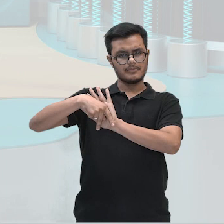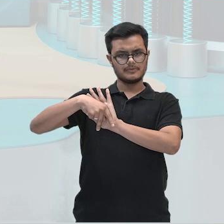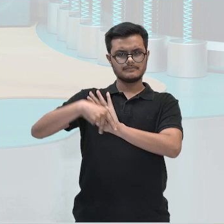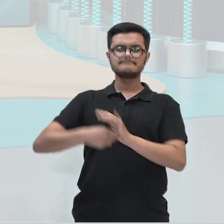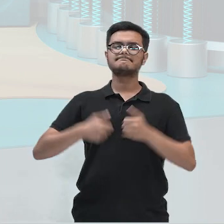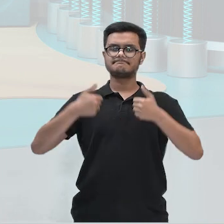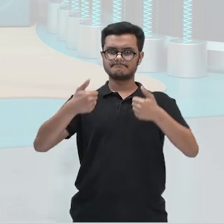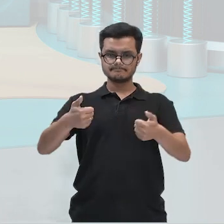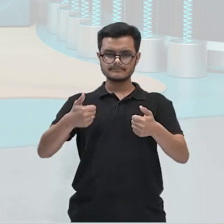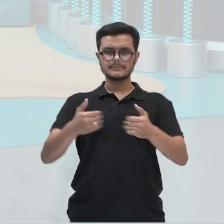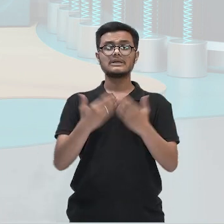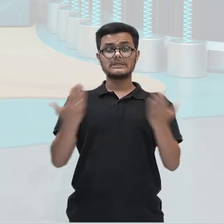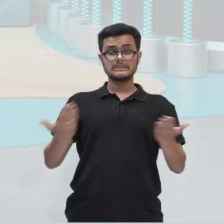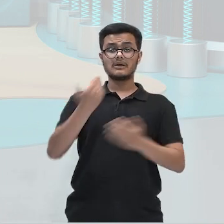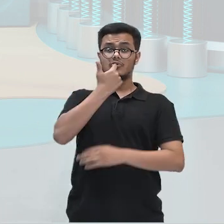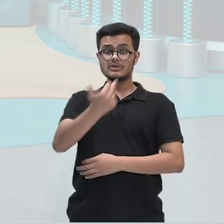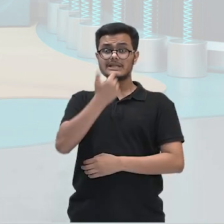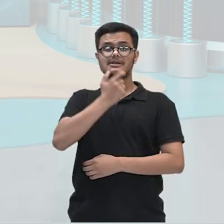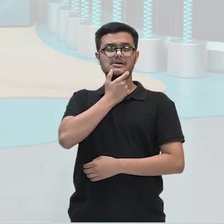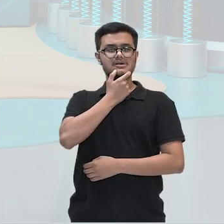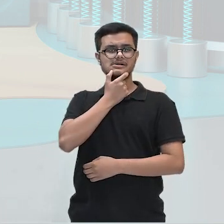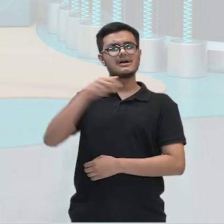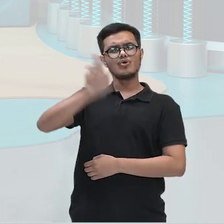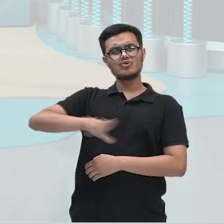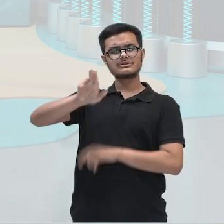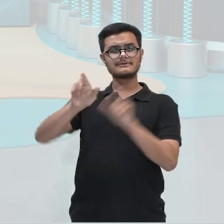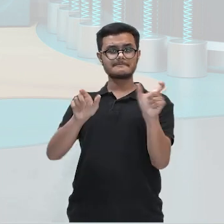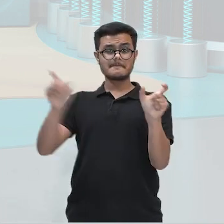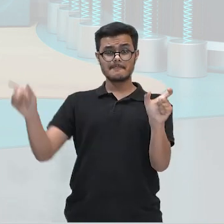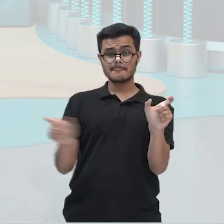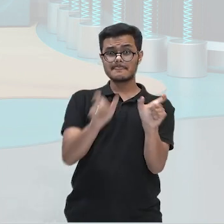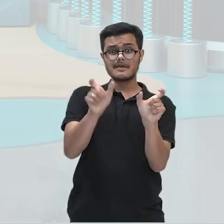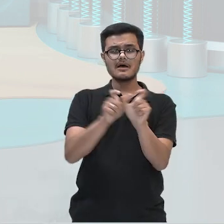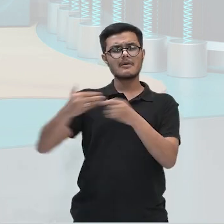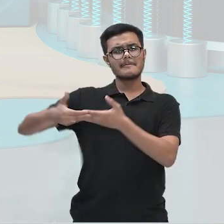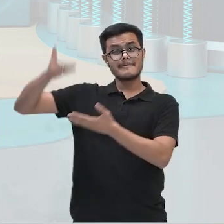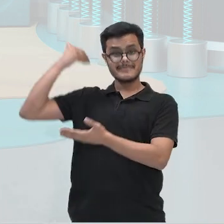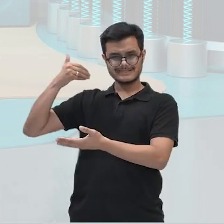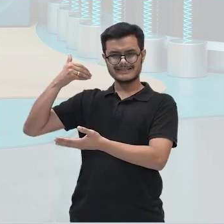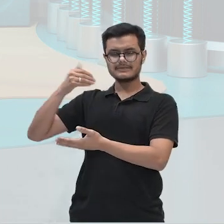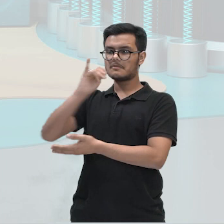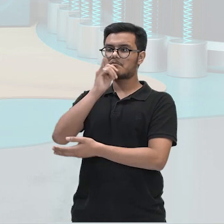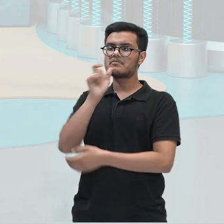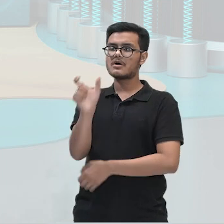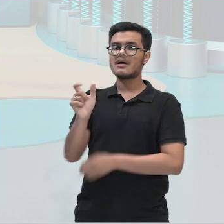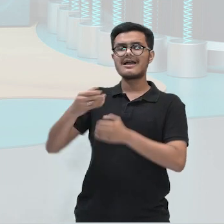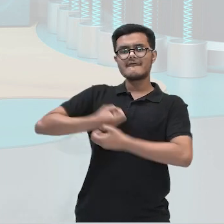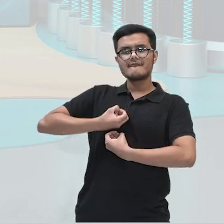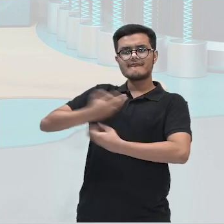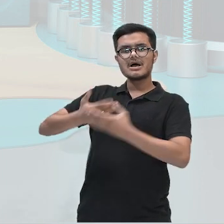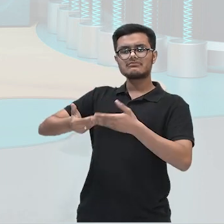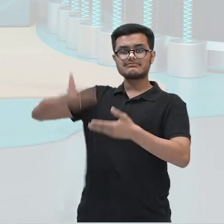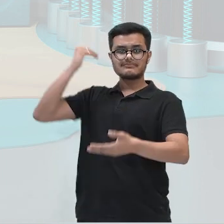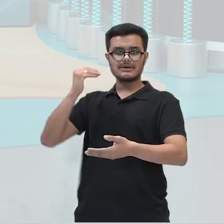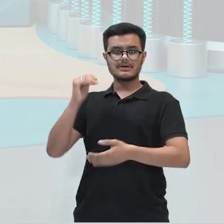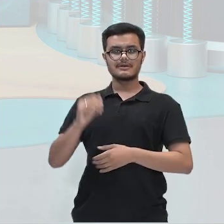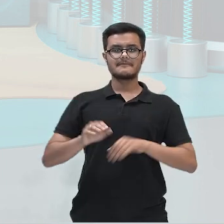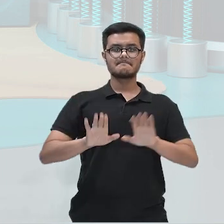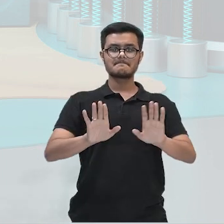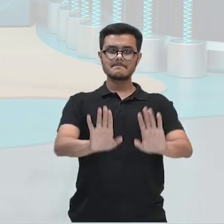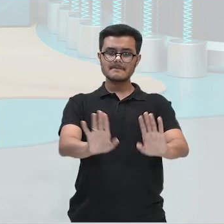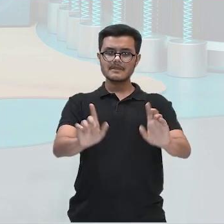São verbos na língua inglesa que, ao serem colocados na forma do passado, olha só o destaque ali, ó,